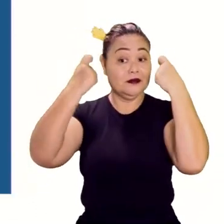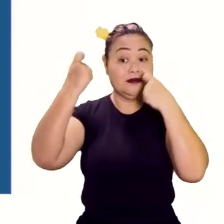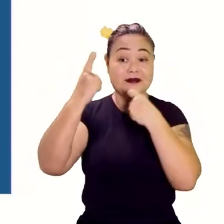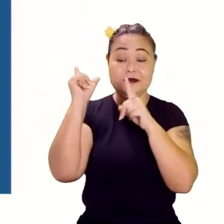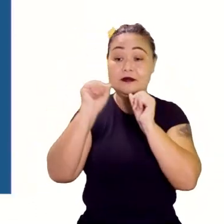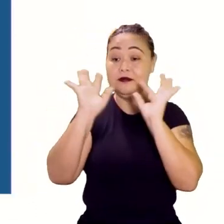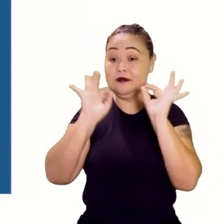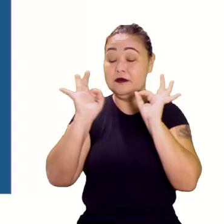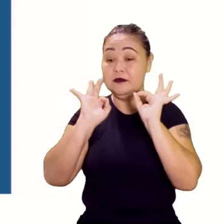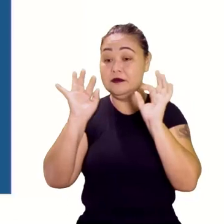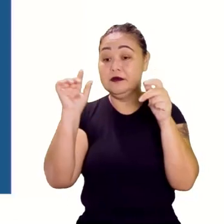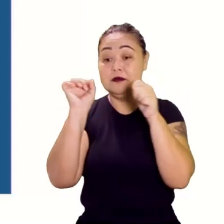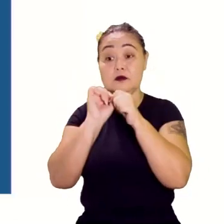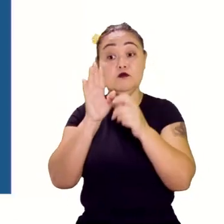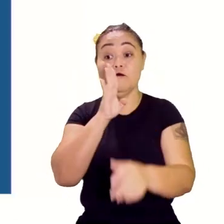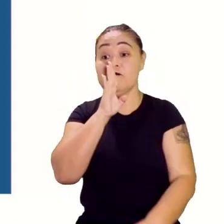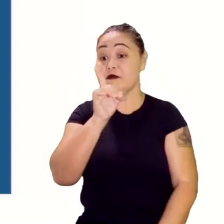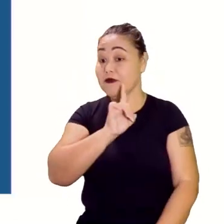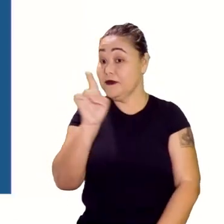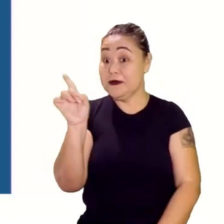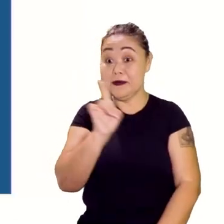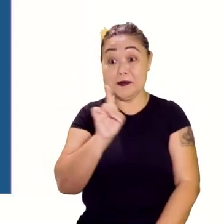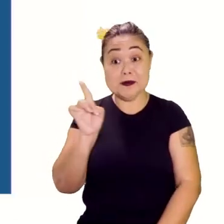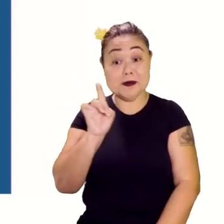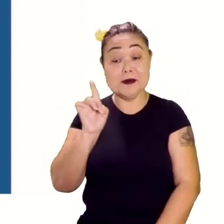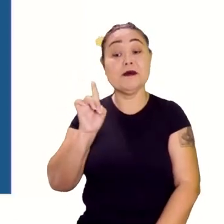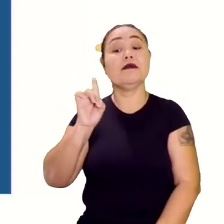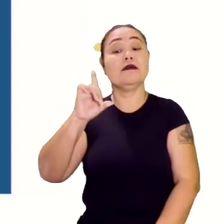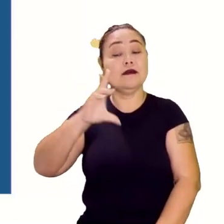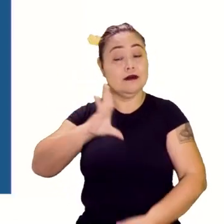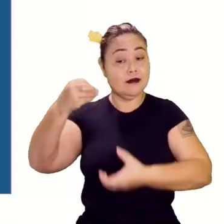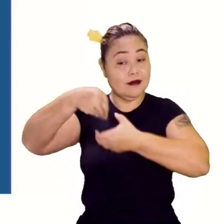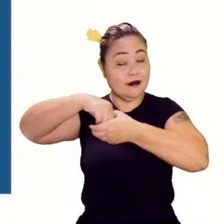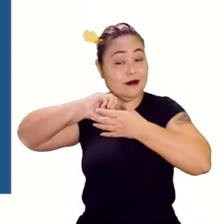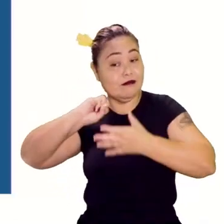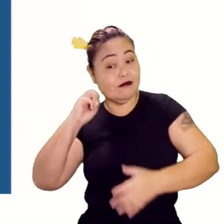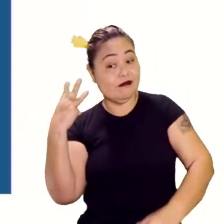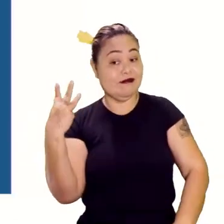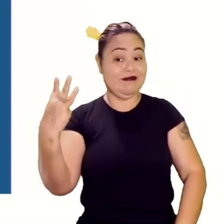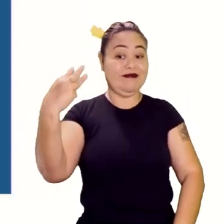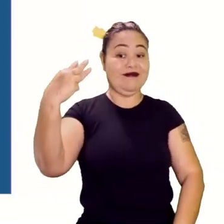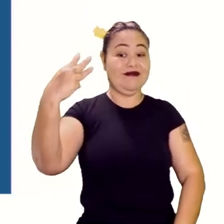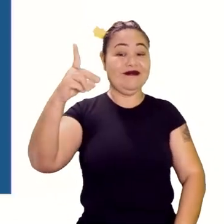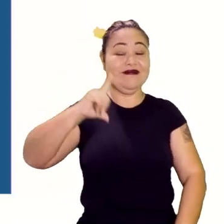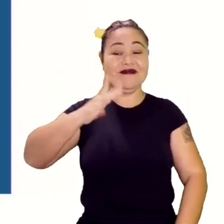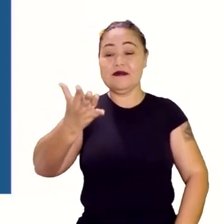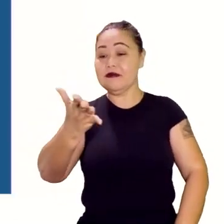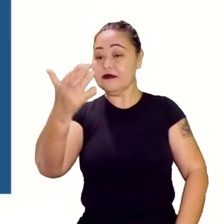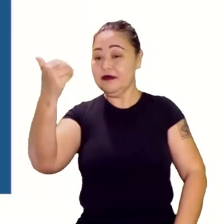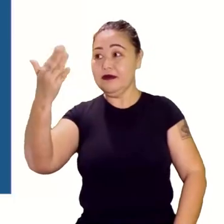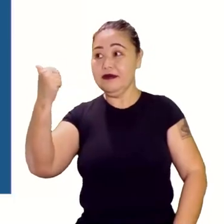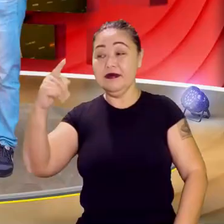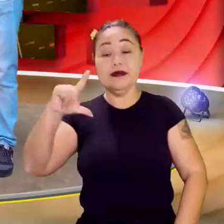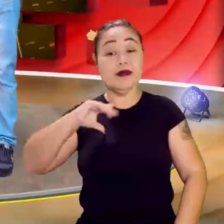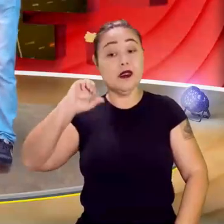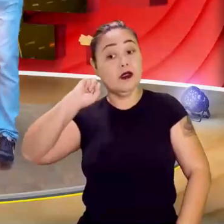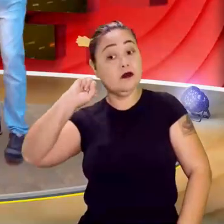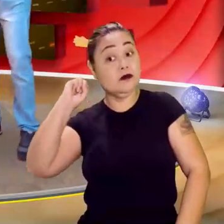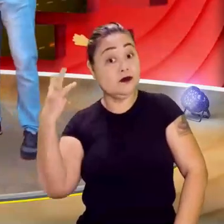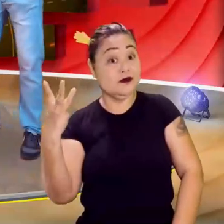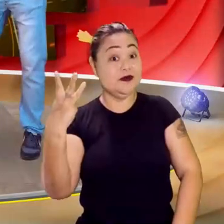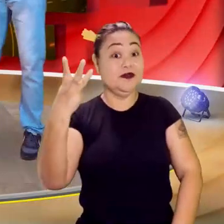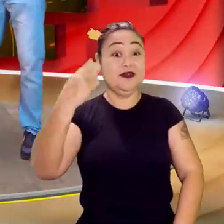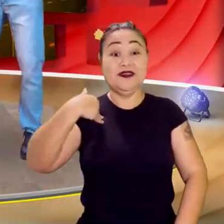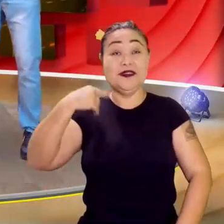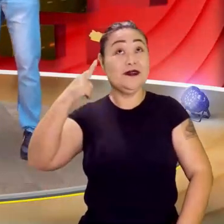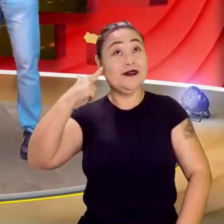preocupar, nós não vamos fazer silêncio. Faz parte do show. Vem aqui com a gente. Show? Deixa eu ver uma